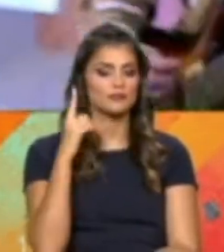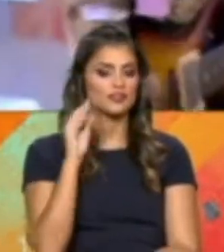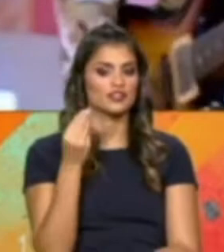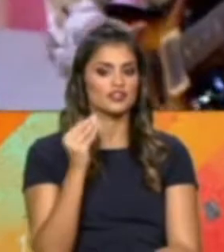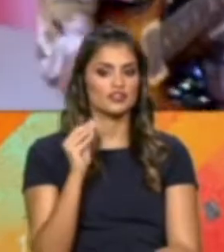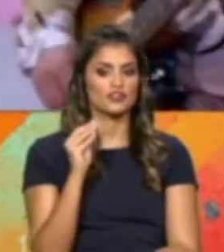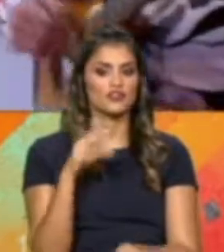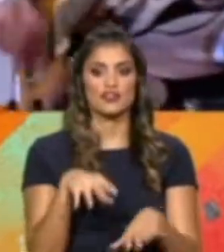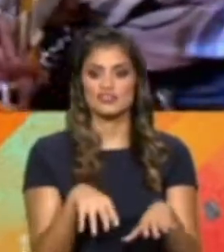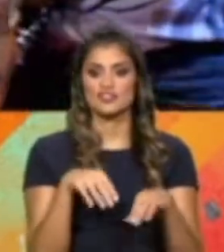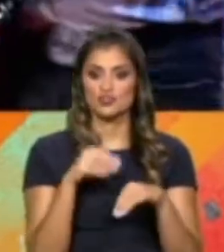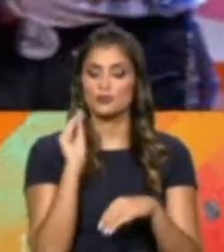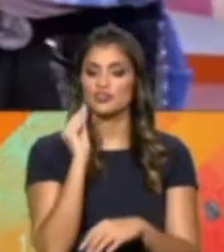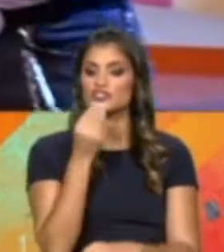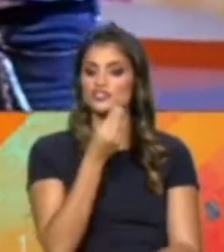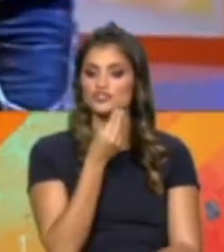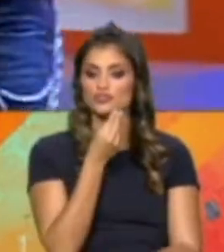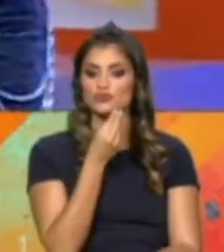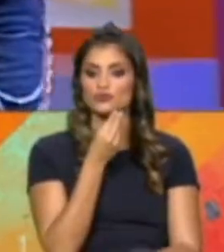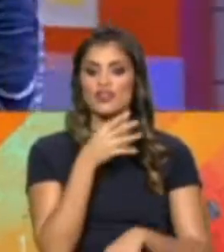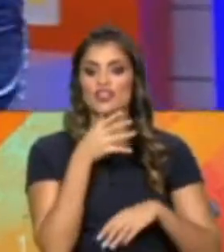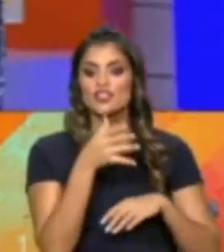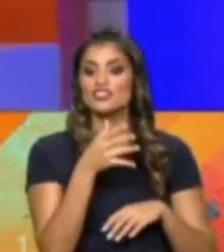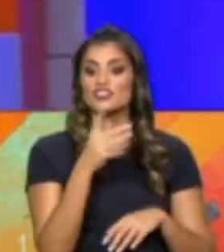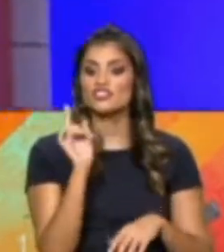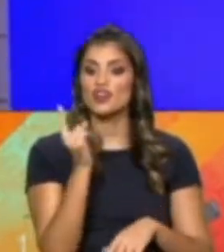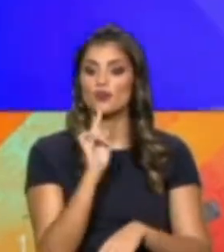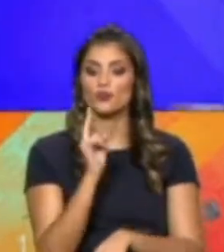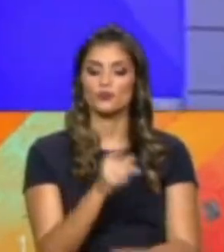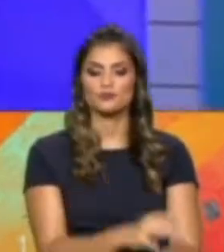regaço. Aceita um beijinho, não digas que